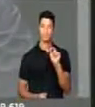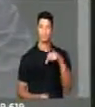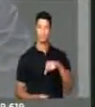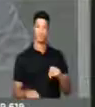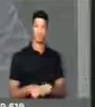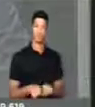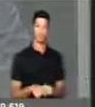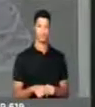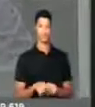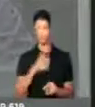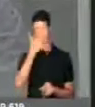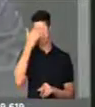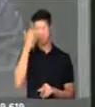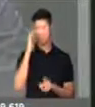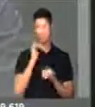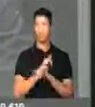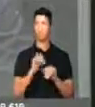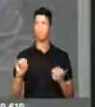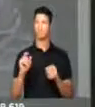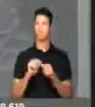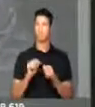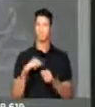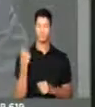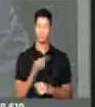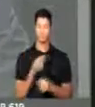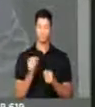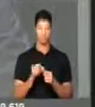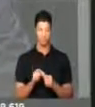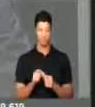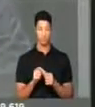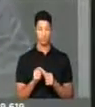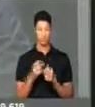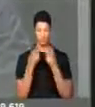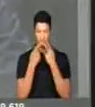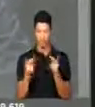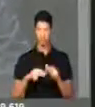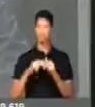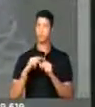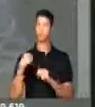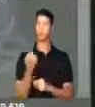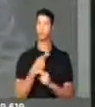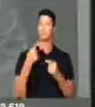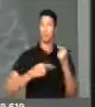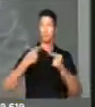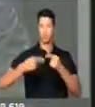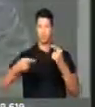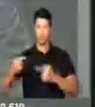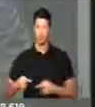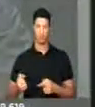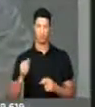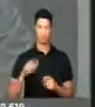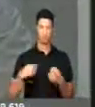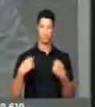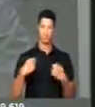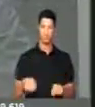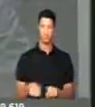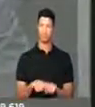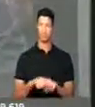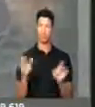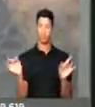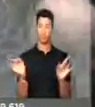aqui, aqueles pronunciamentos que fizemos, aquelas falas pelas quais nos debatemos, na necessidade